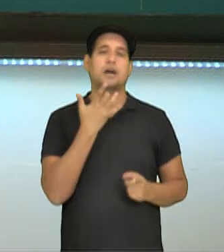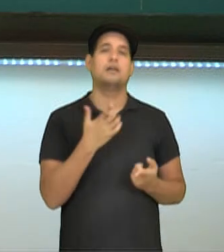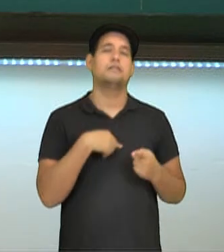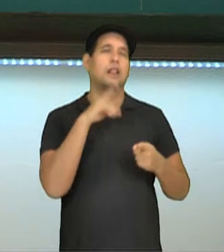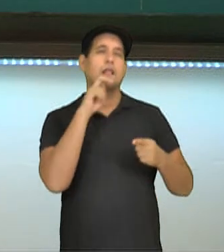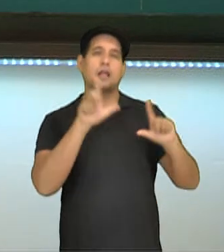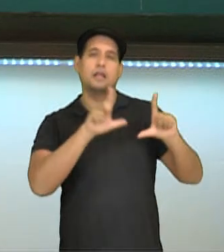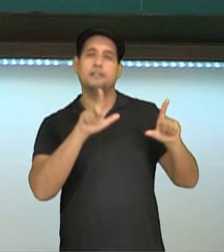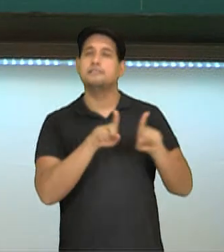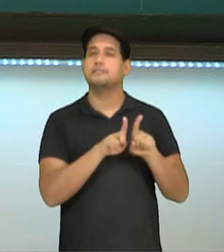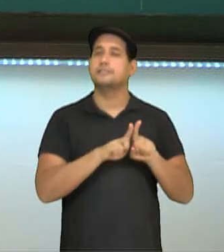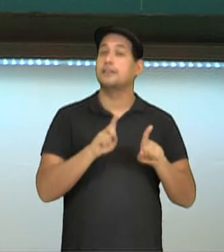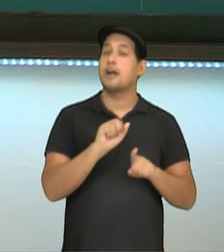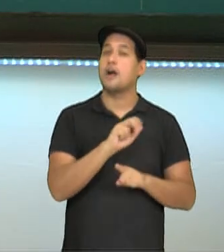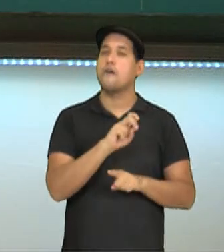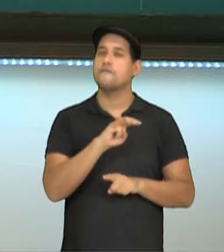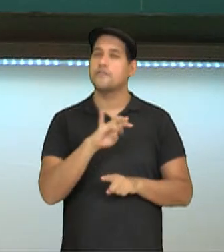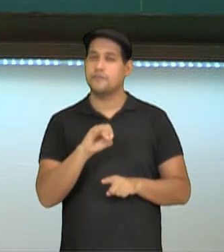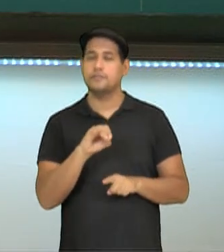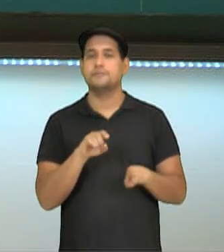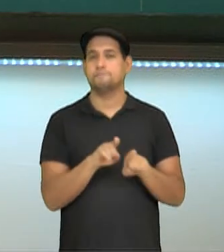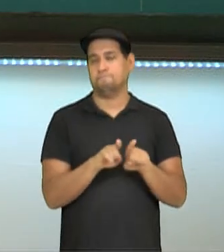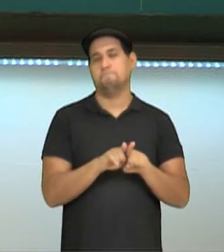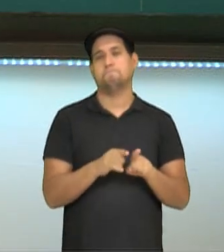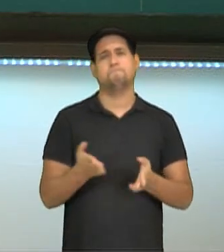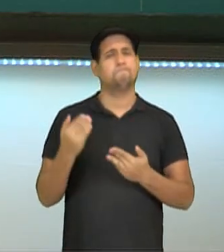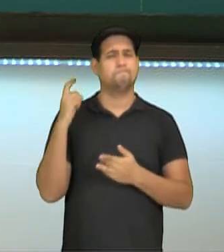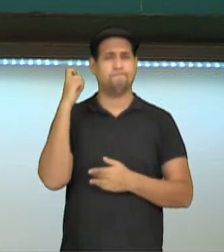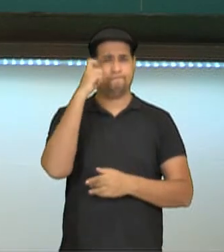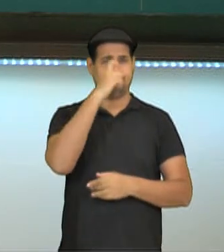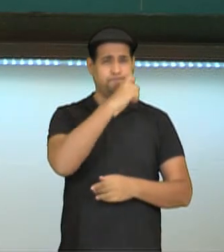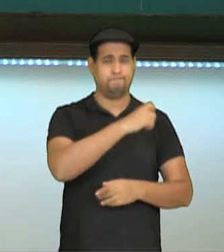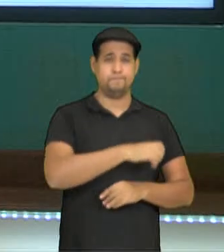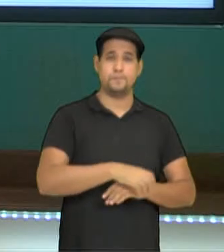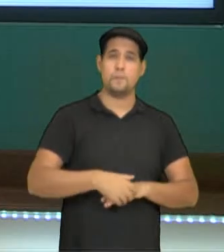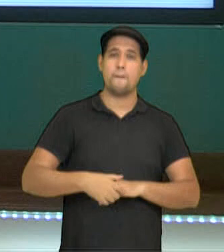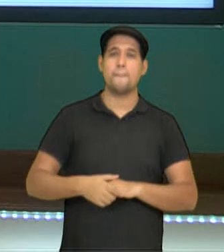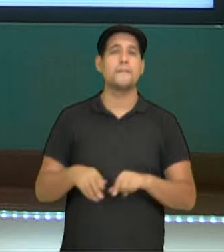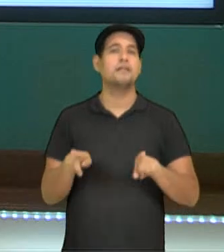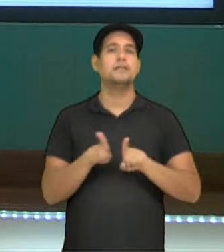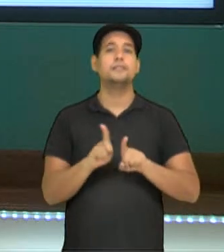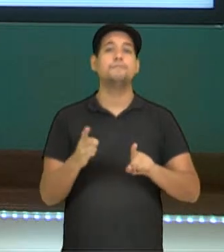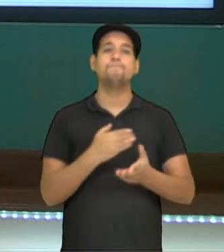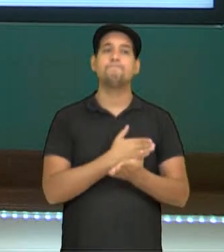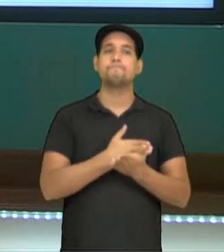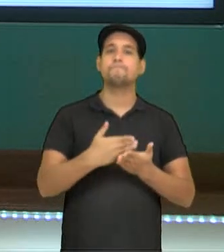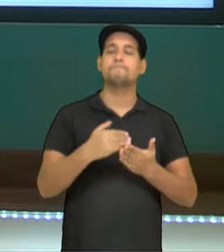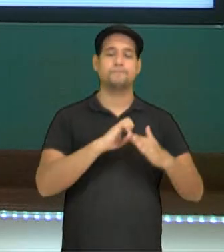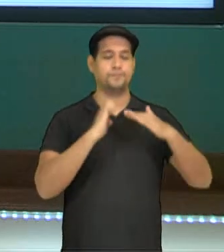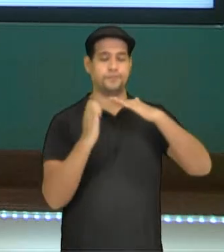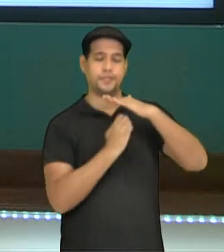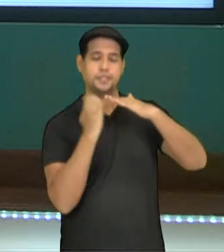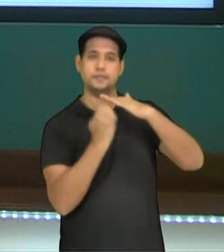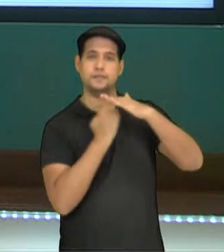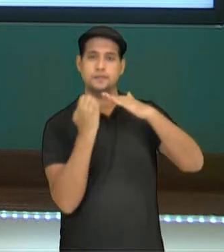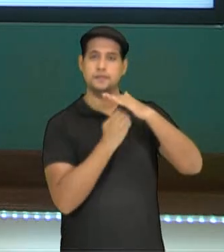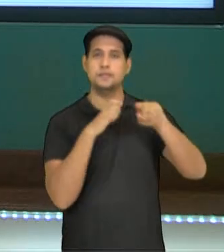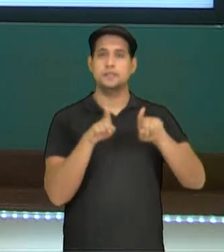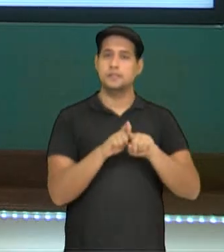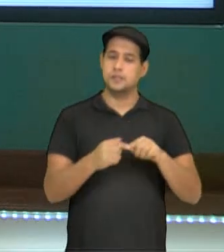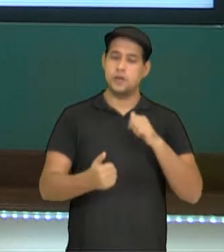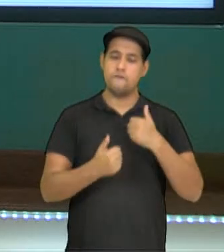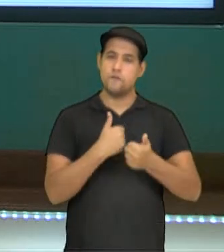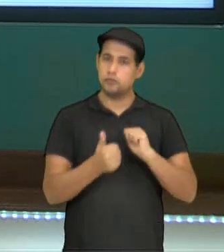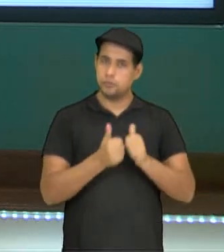assistir televisão, assistir ao vivo um evento, do que naquela época. Também o início da gestão empresarial de torneios de futebol.